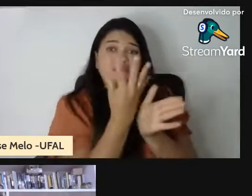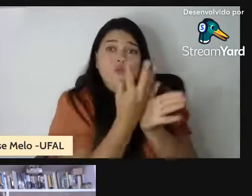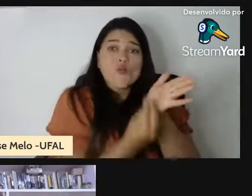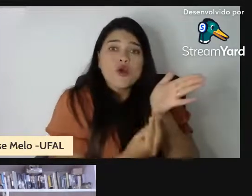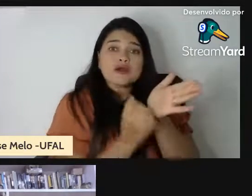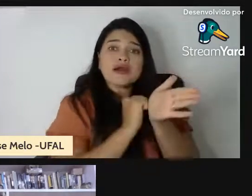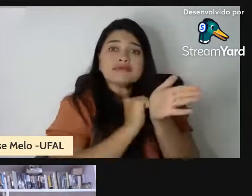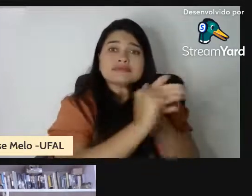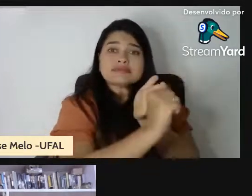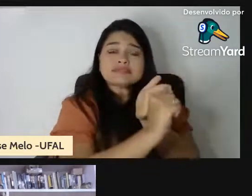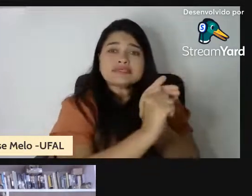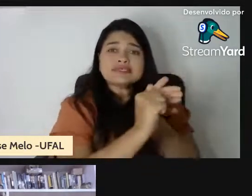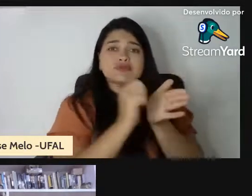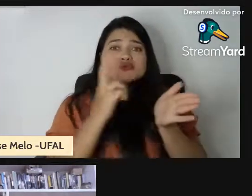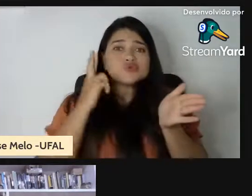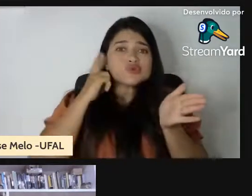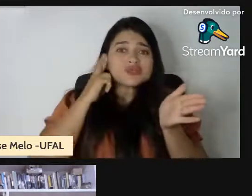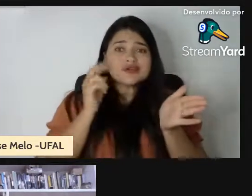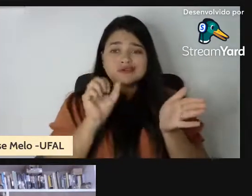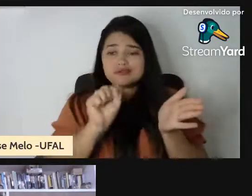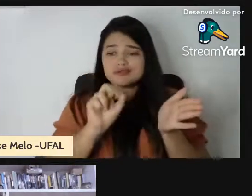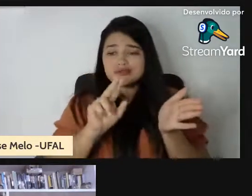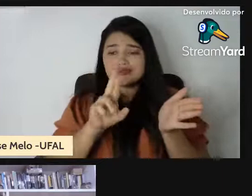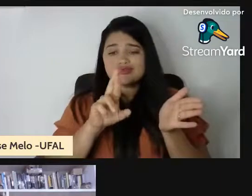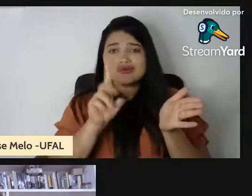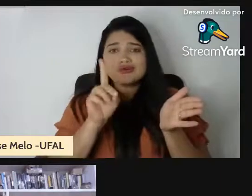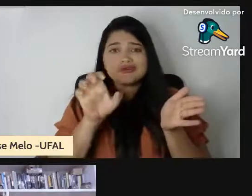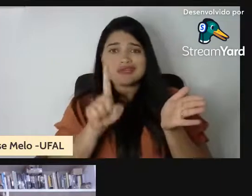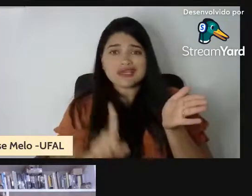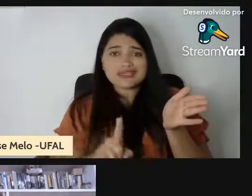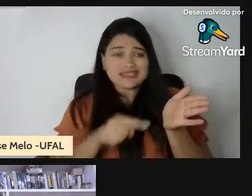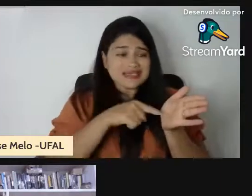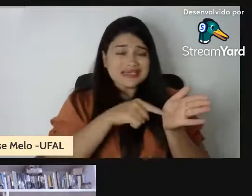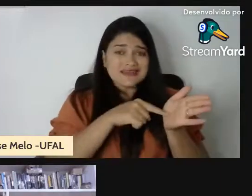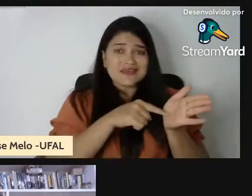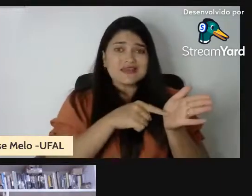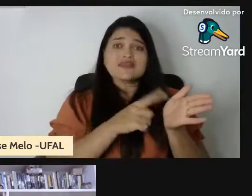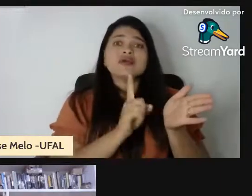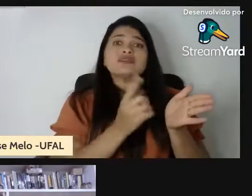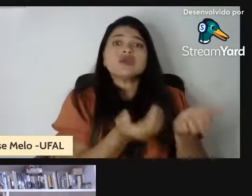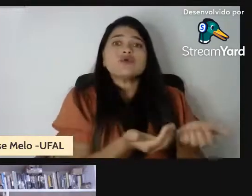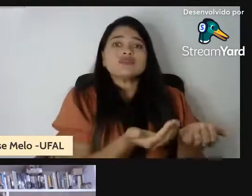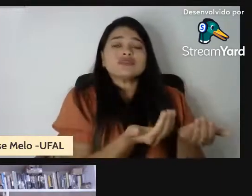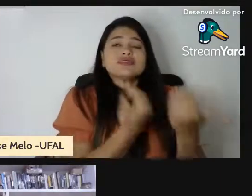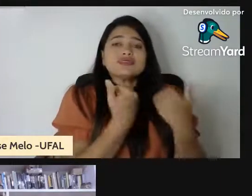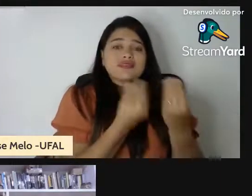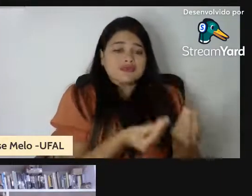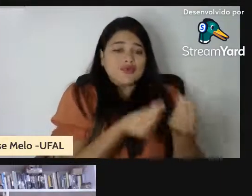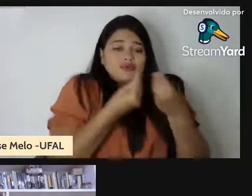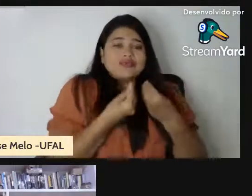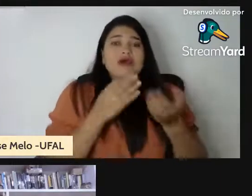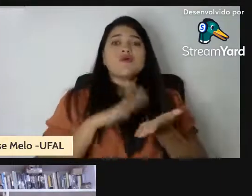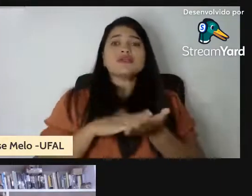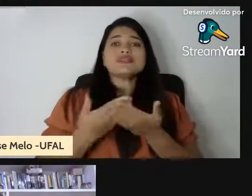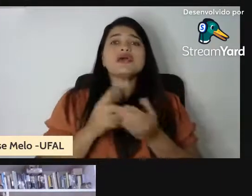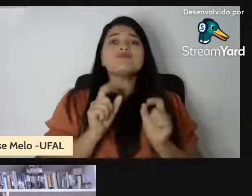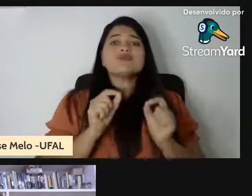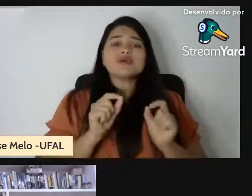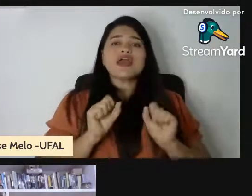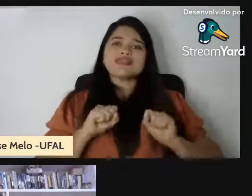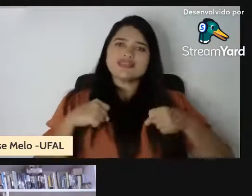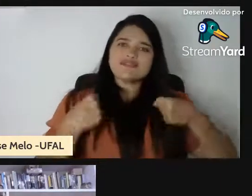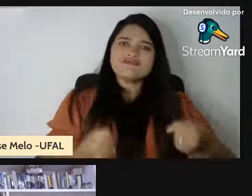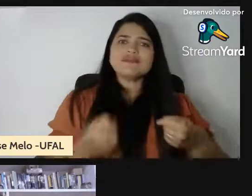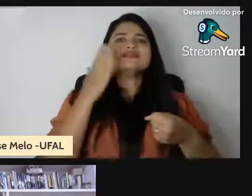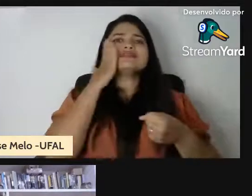você tira da responsabilidade do intérprete essa defesa do direito à língua de sinais, do direito de existir por meio